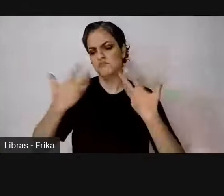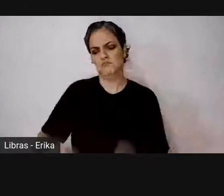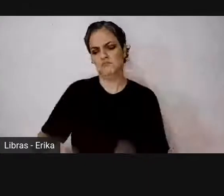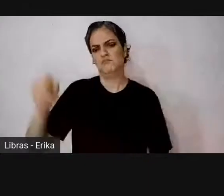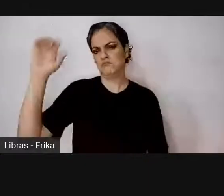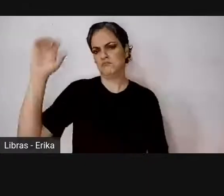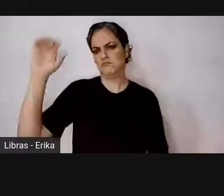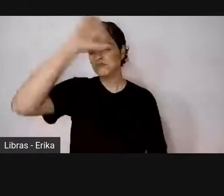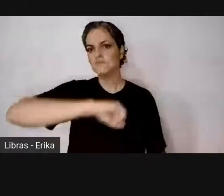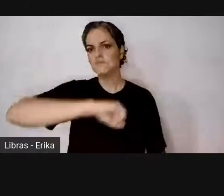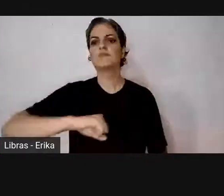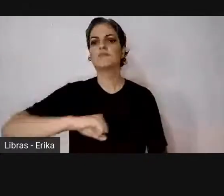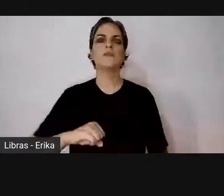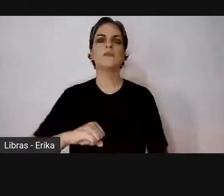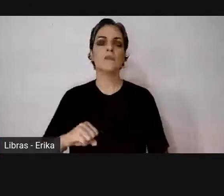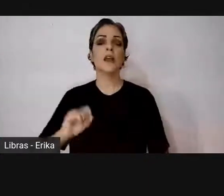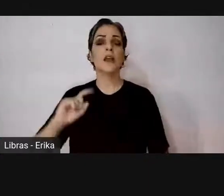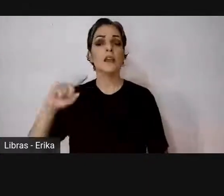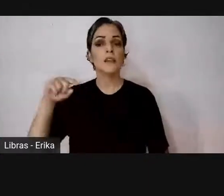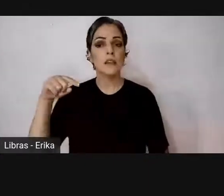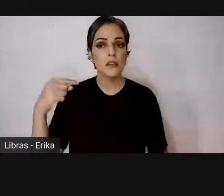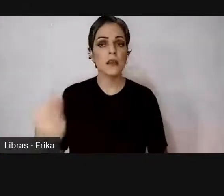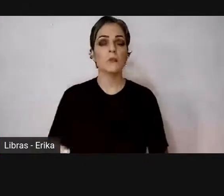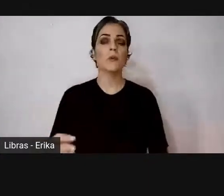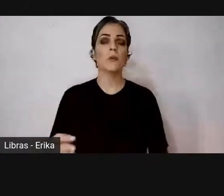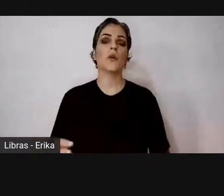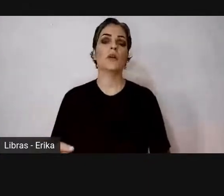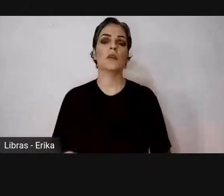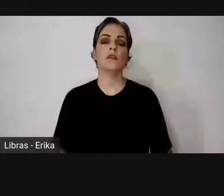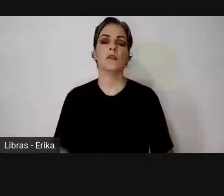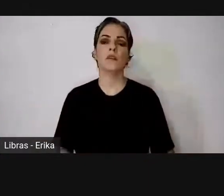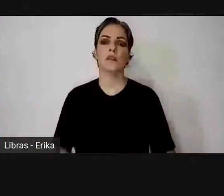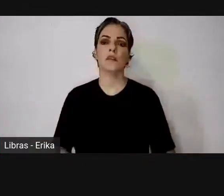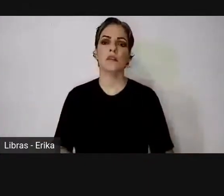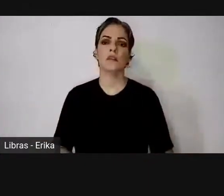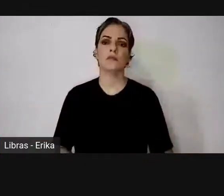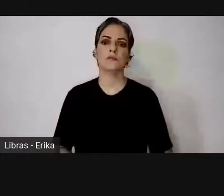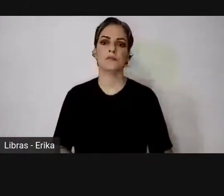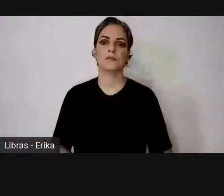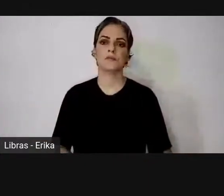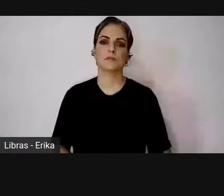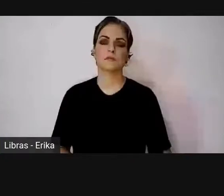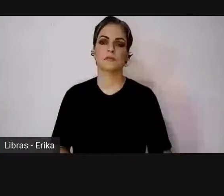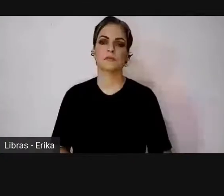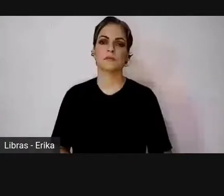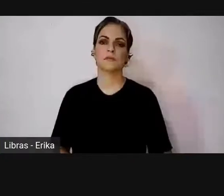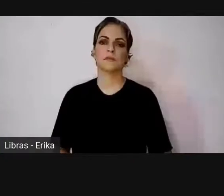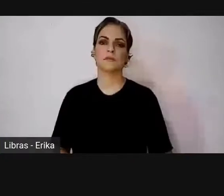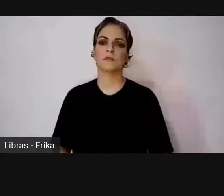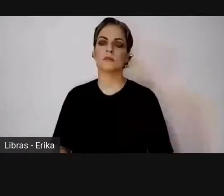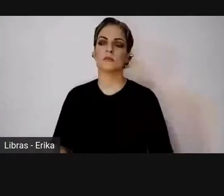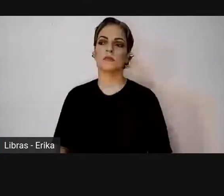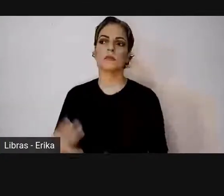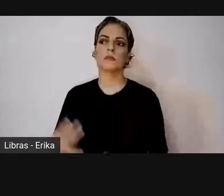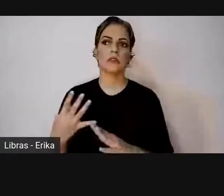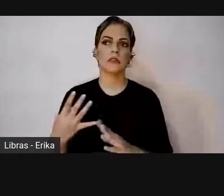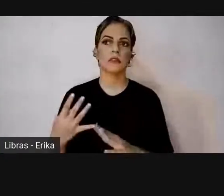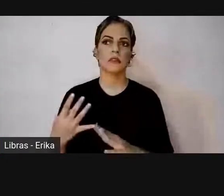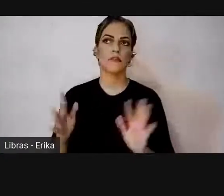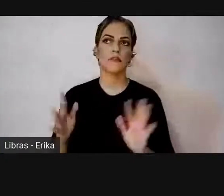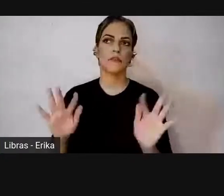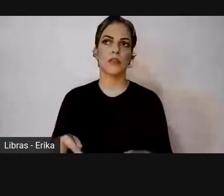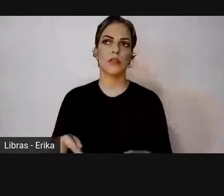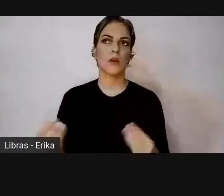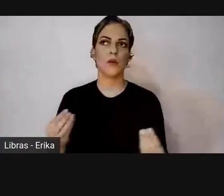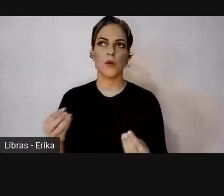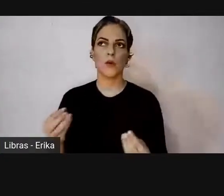E depois disso, então, eu fiquei aí, bom, para fazer a última parte da minha fala, contar o que aconteceu desde então.